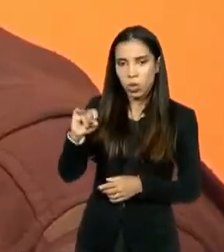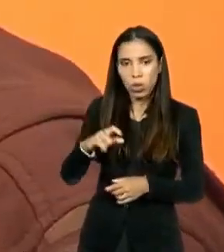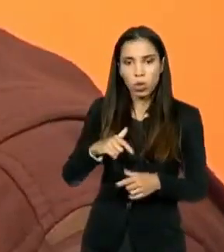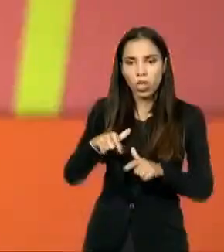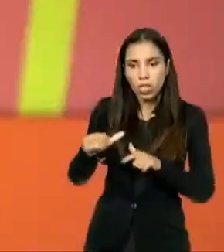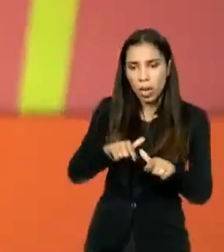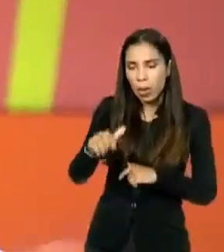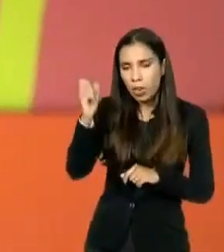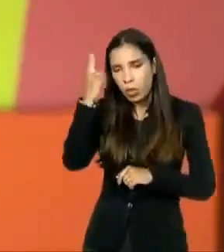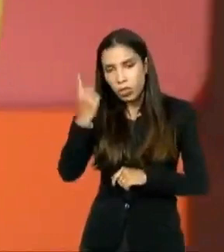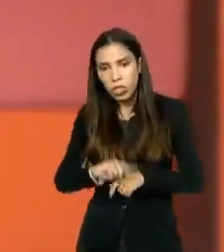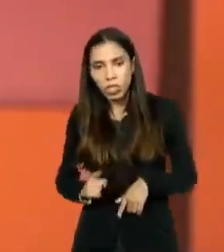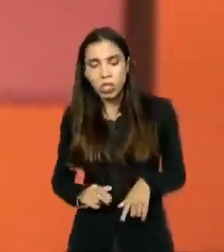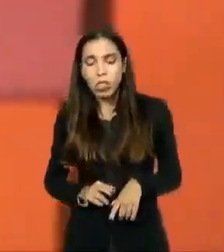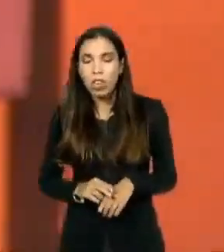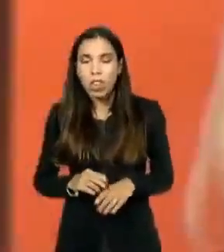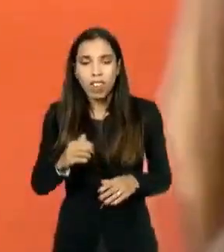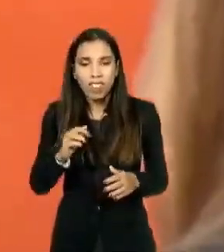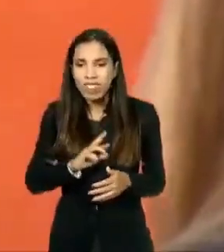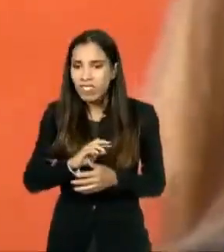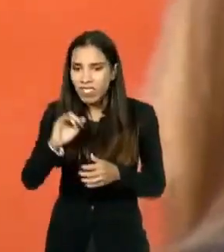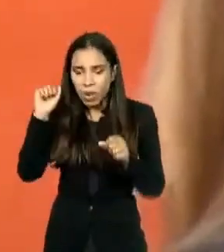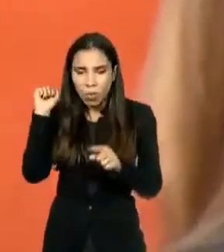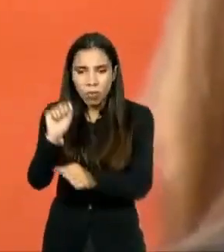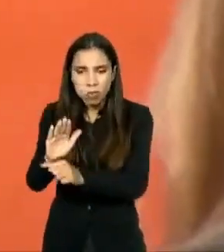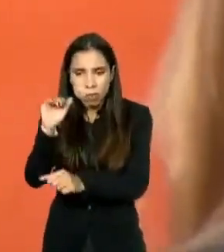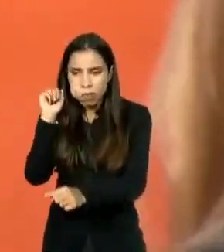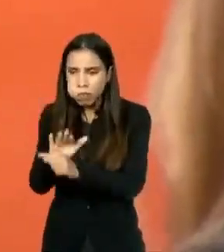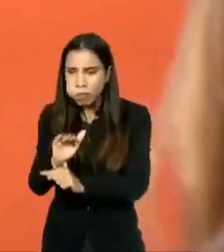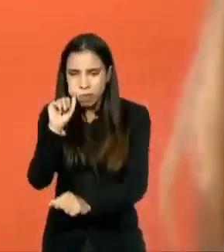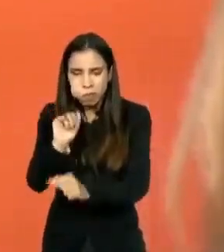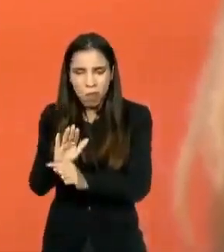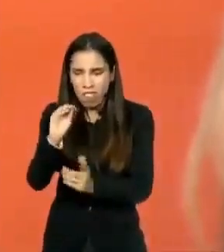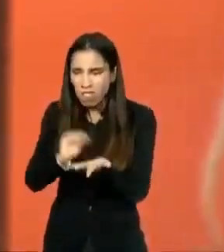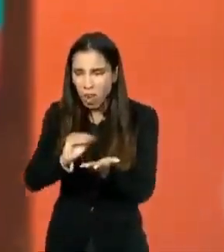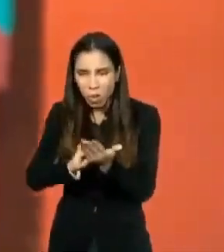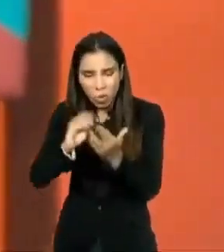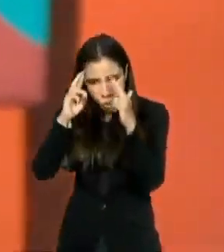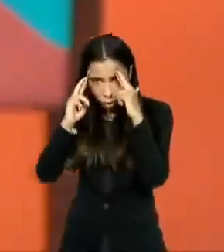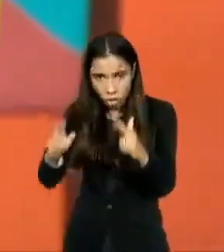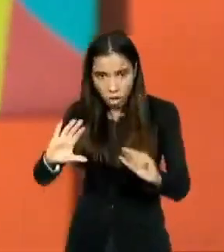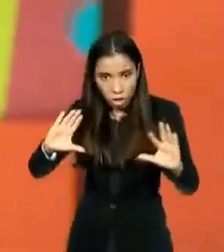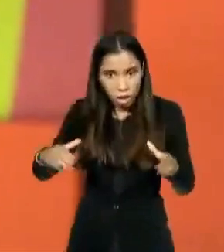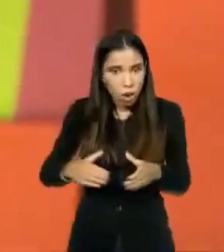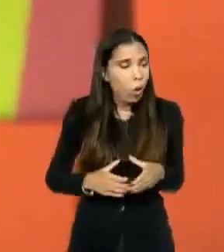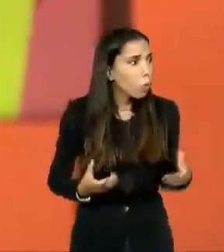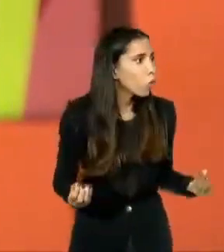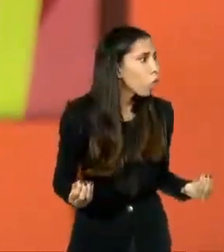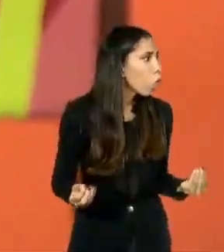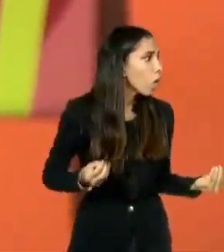tem emprego. Uma série de desrespeito nesse sentido. Aí a comunidade ficou assim, que isso,